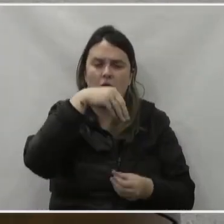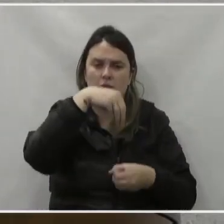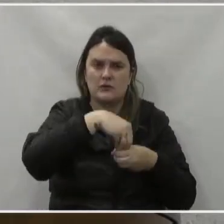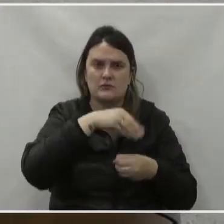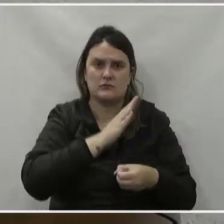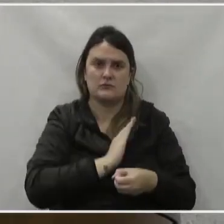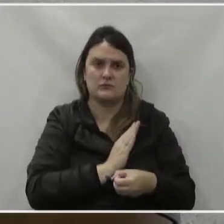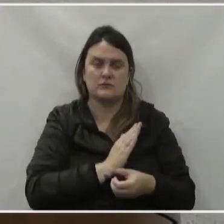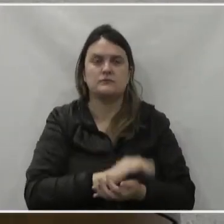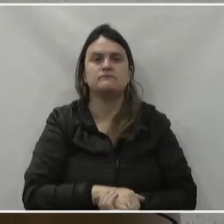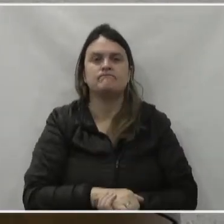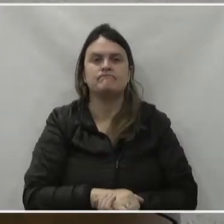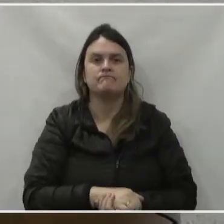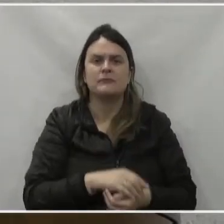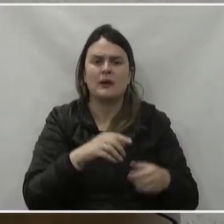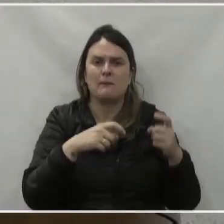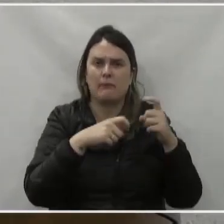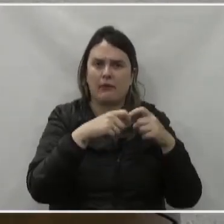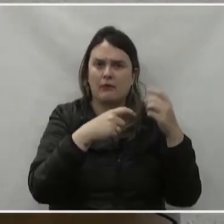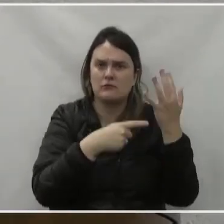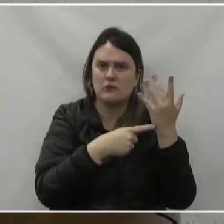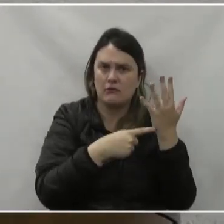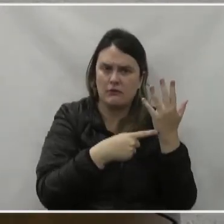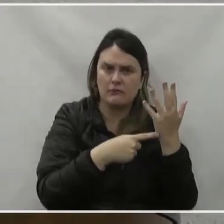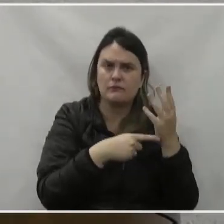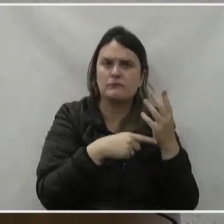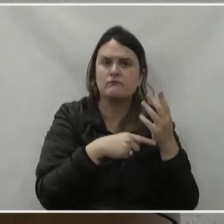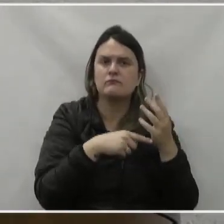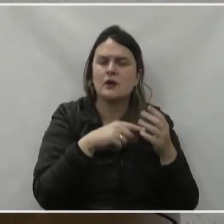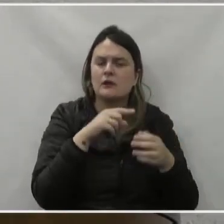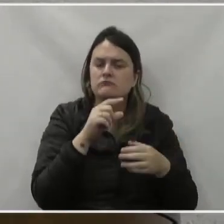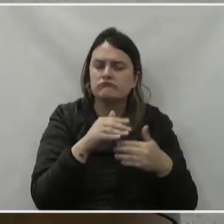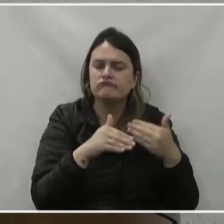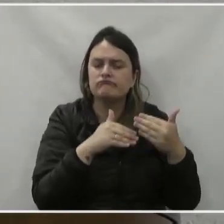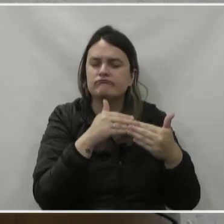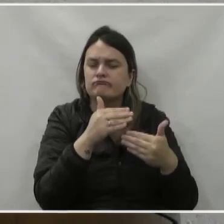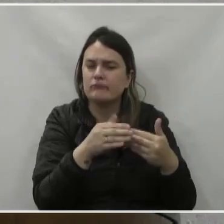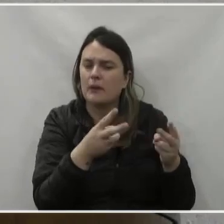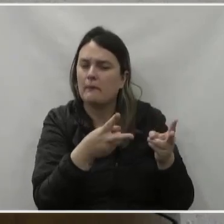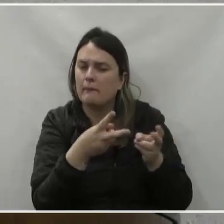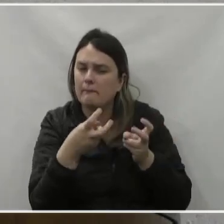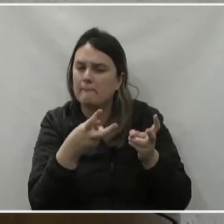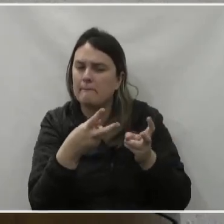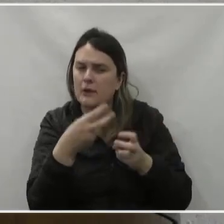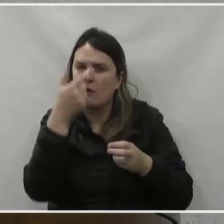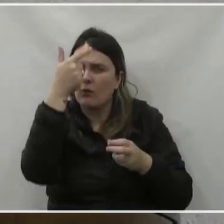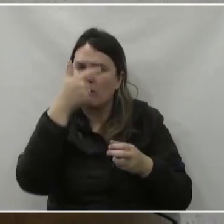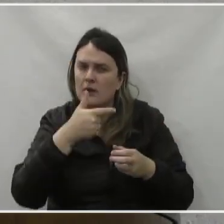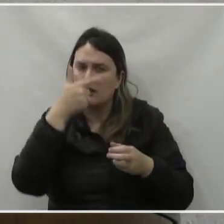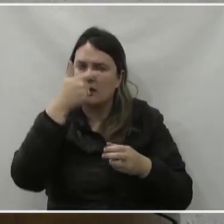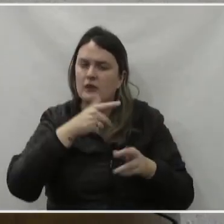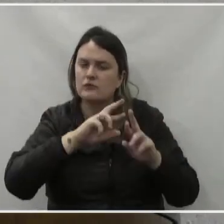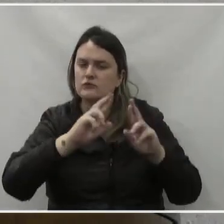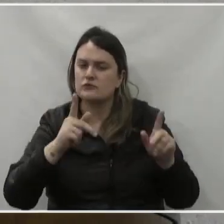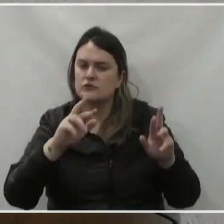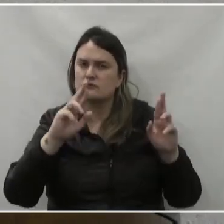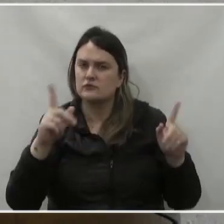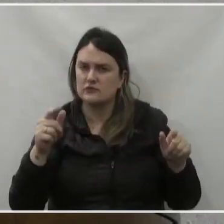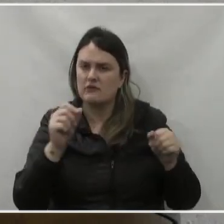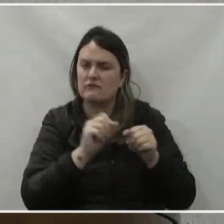coração. Neurologistas, que em poucos dias identificamos comportamentos